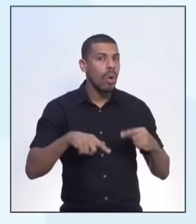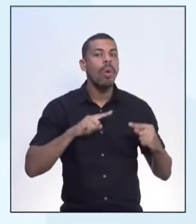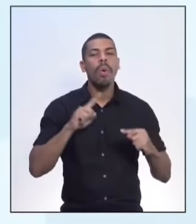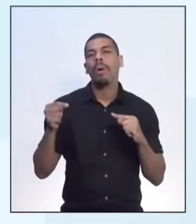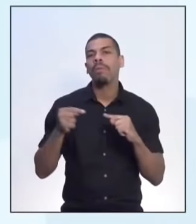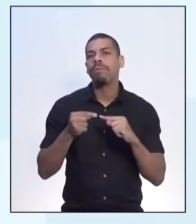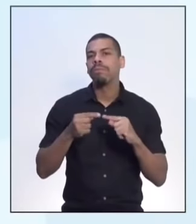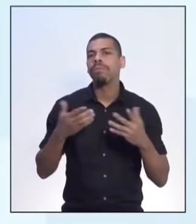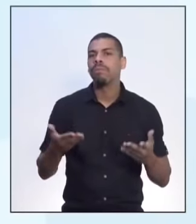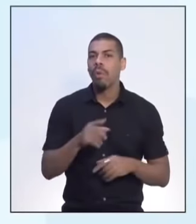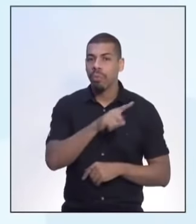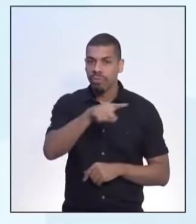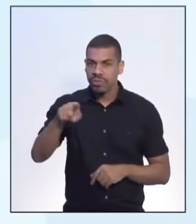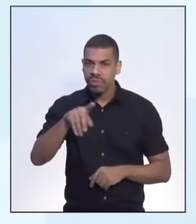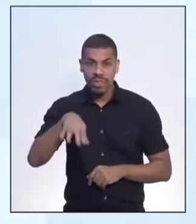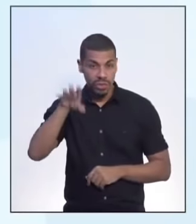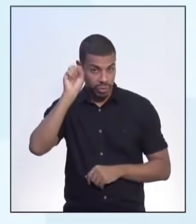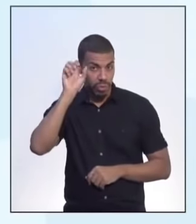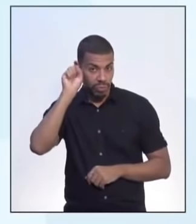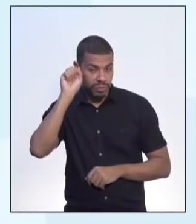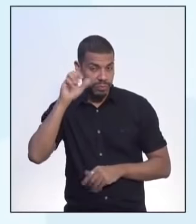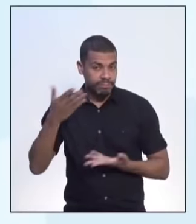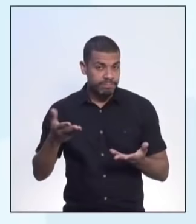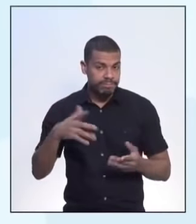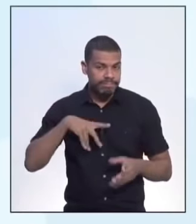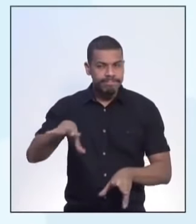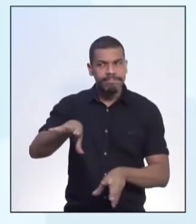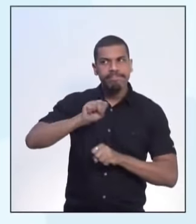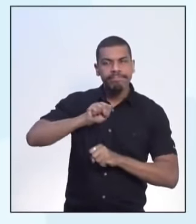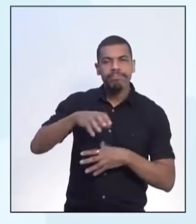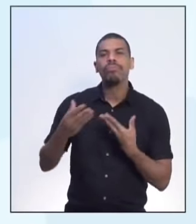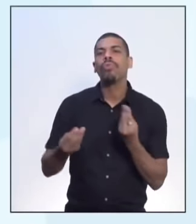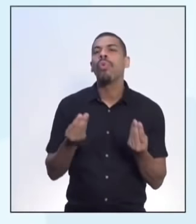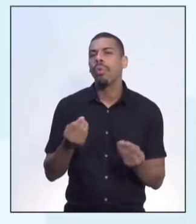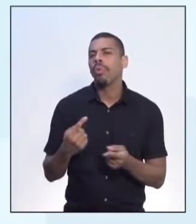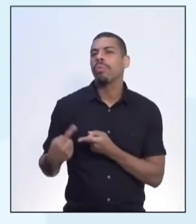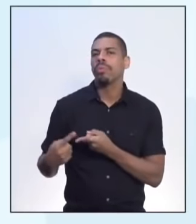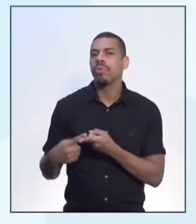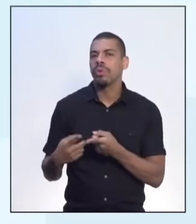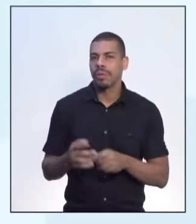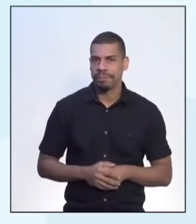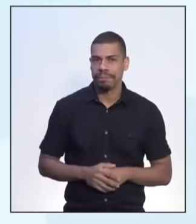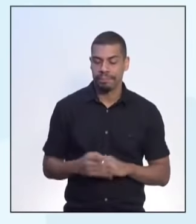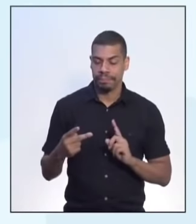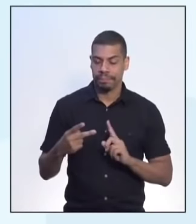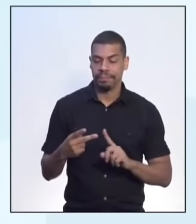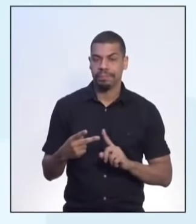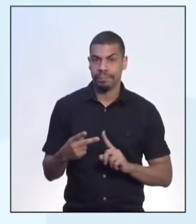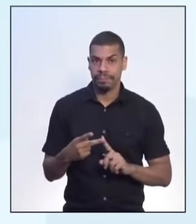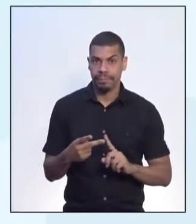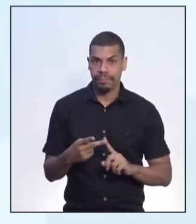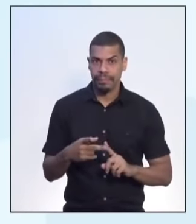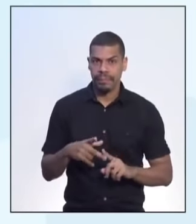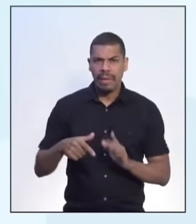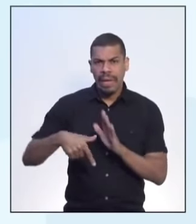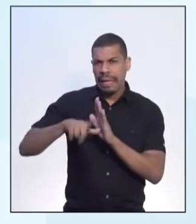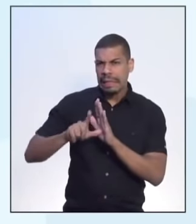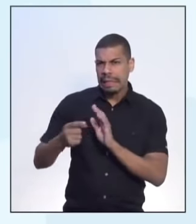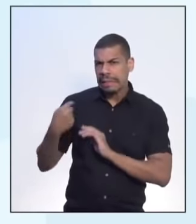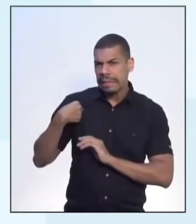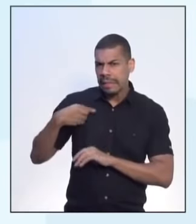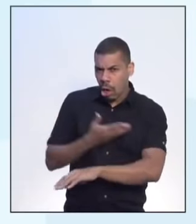vocês ouvirem, mas o texto na tela, né? Então, coloca aí para mim sim ou não e por quê. 2. Antes você tinha o hábito de